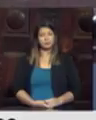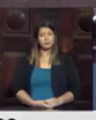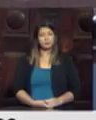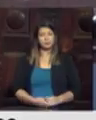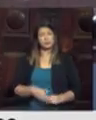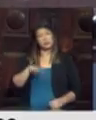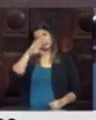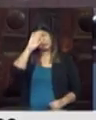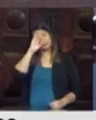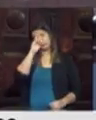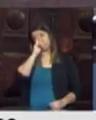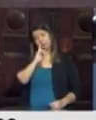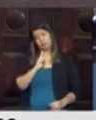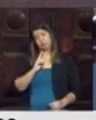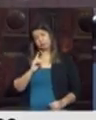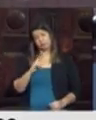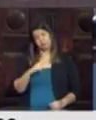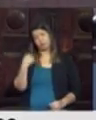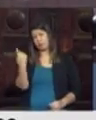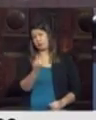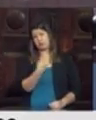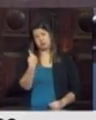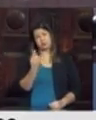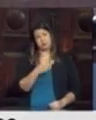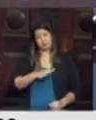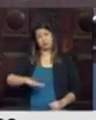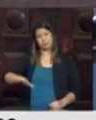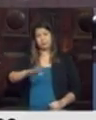da febre amarela na nossa região.